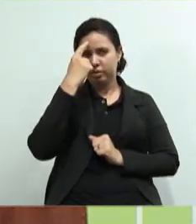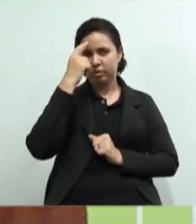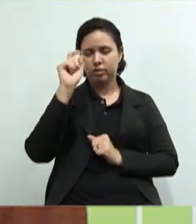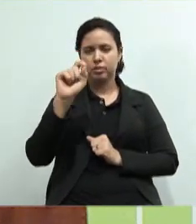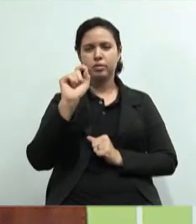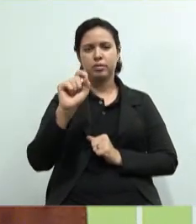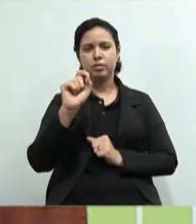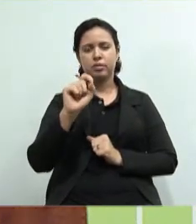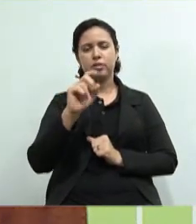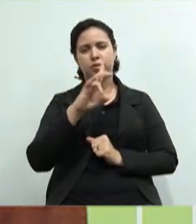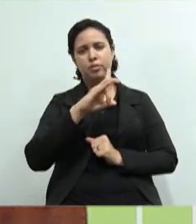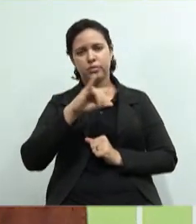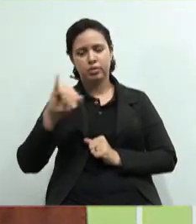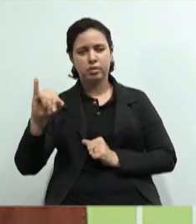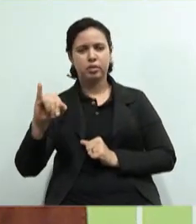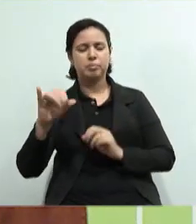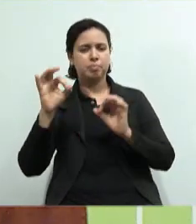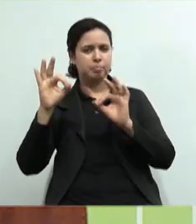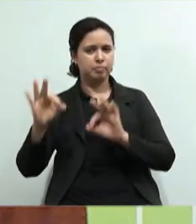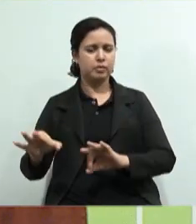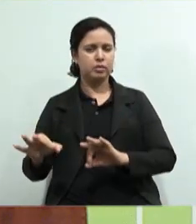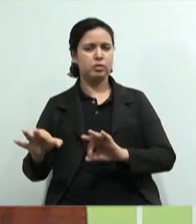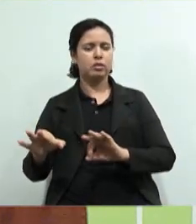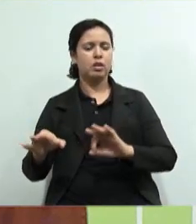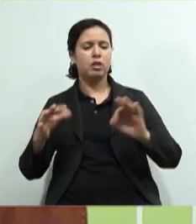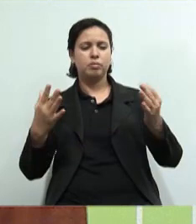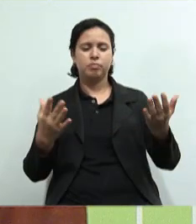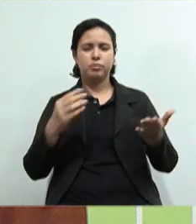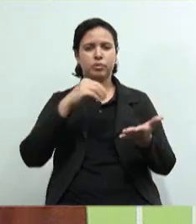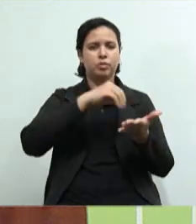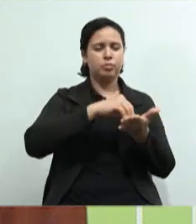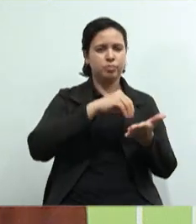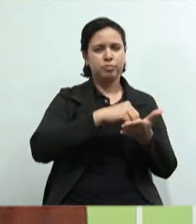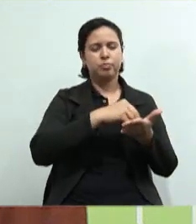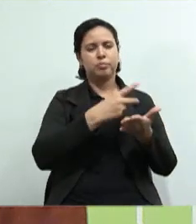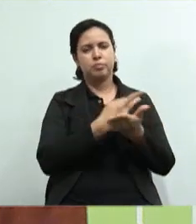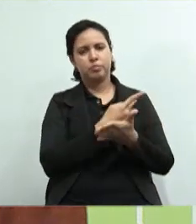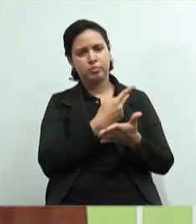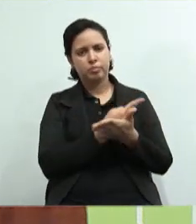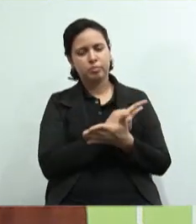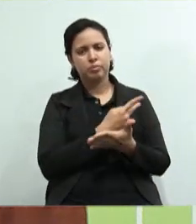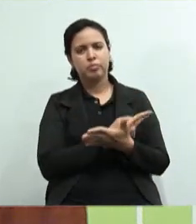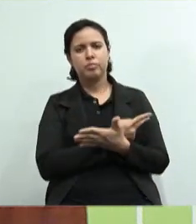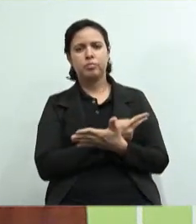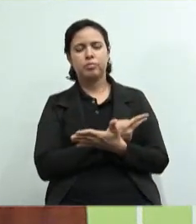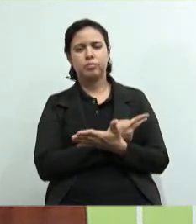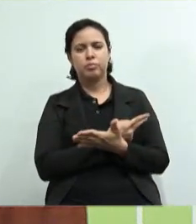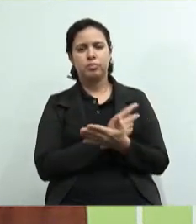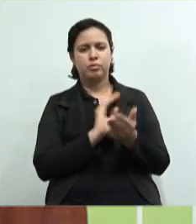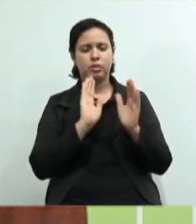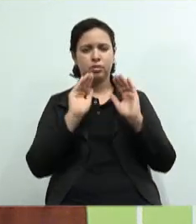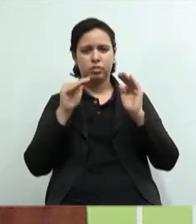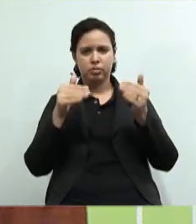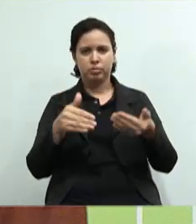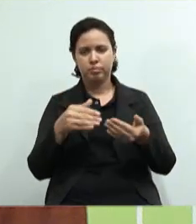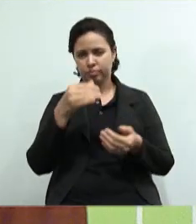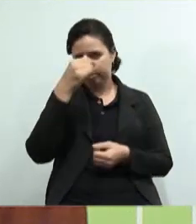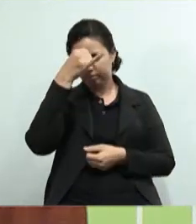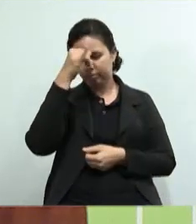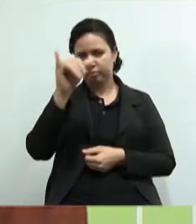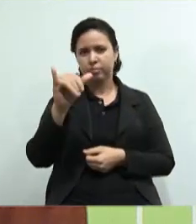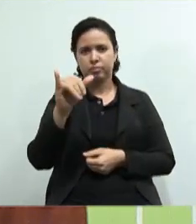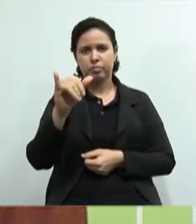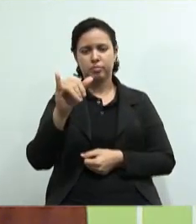que vai dar certo e no que pode não dar certo. A gente chama de ações